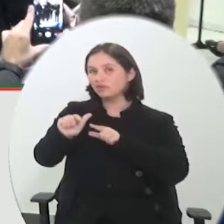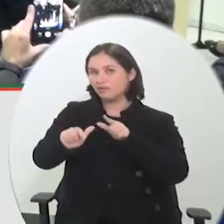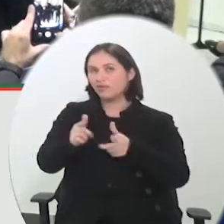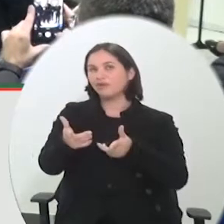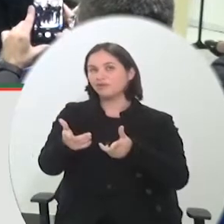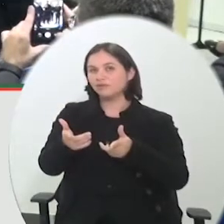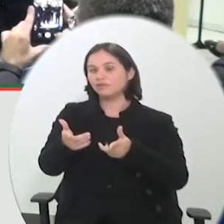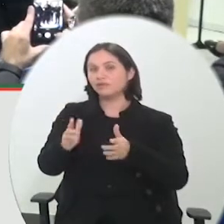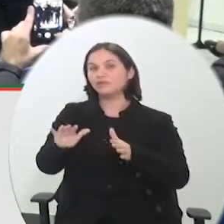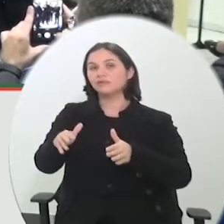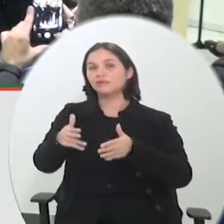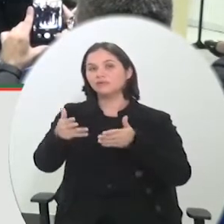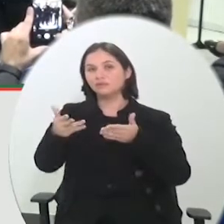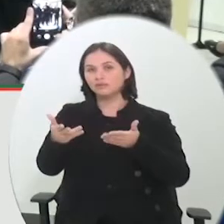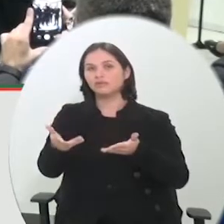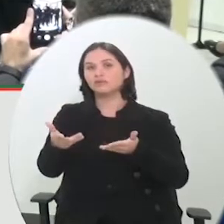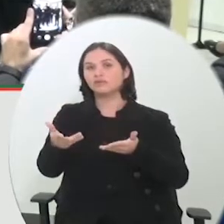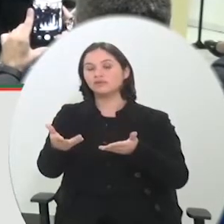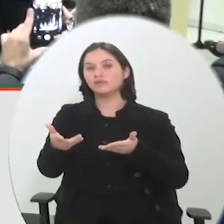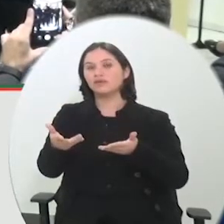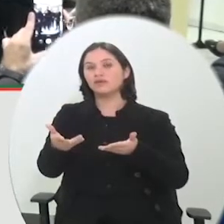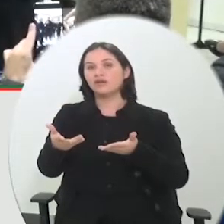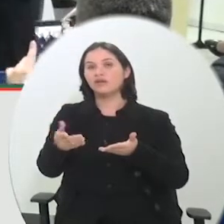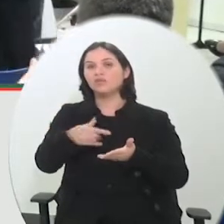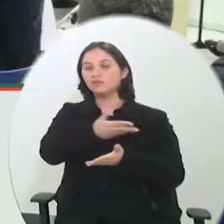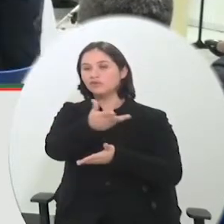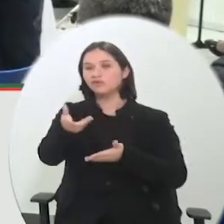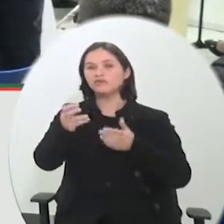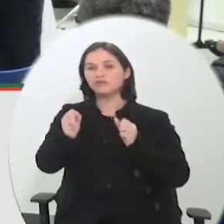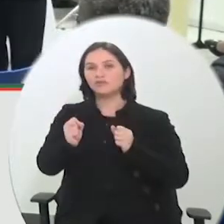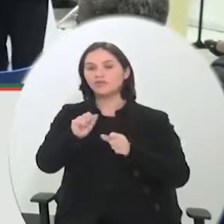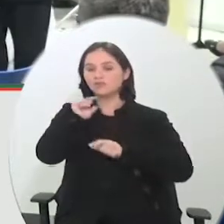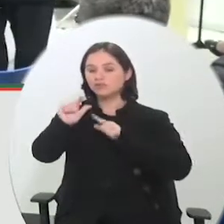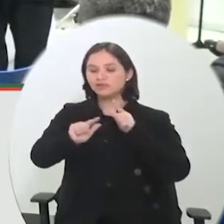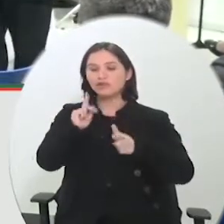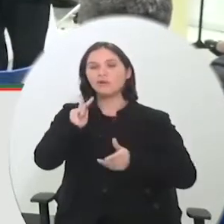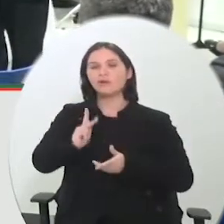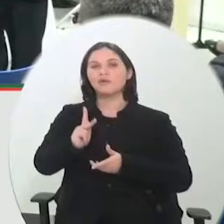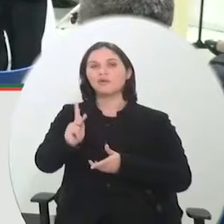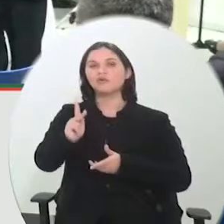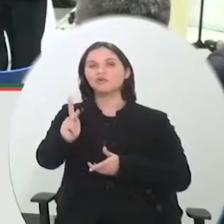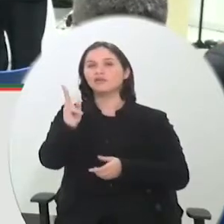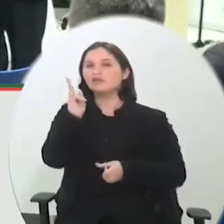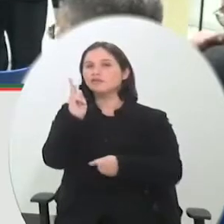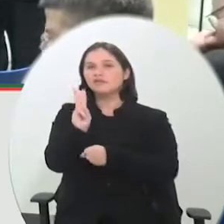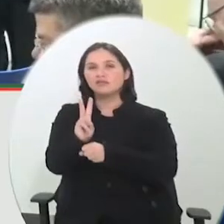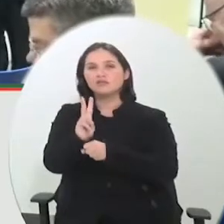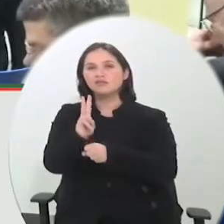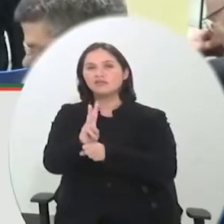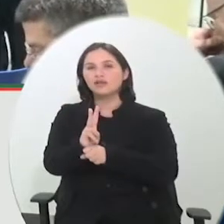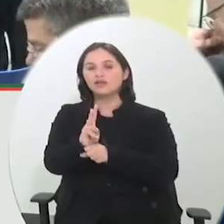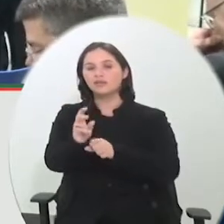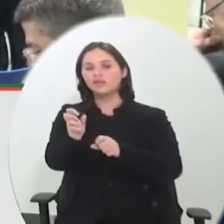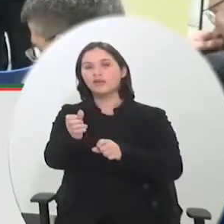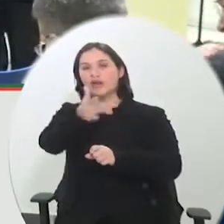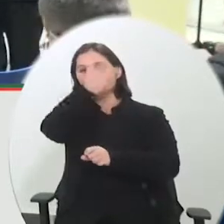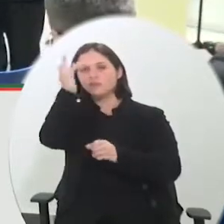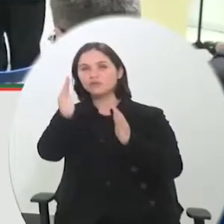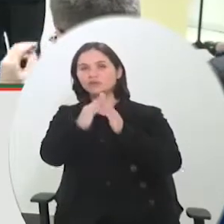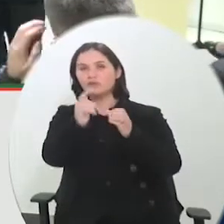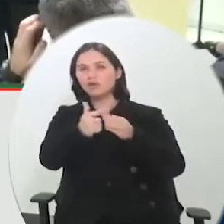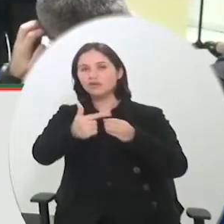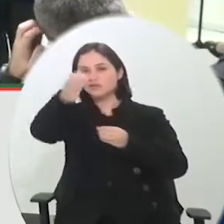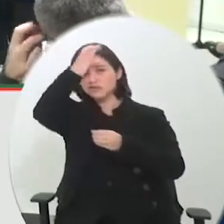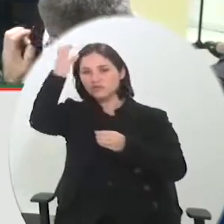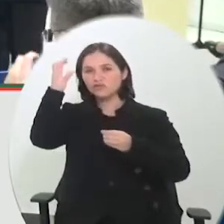que continue cada vez mais, cada vez melhor esse trabalho, guardando as nossas vidas, as vidas das nossas